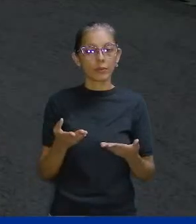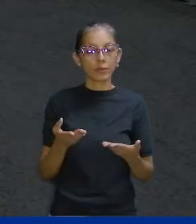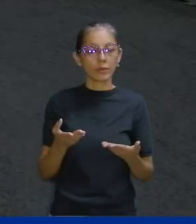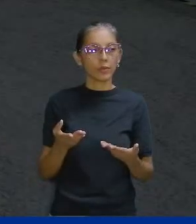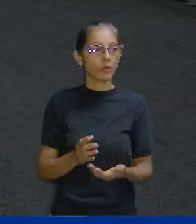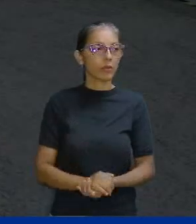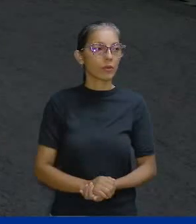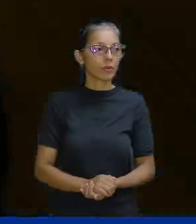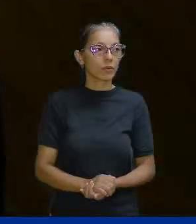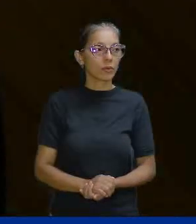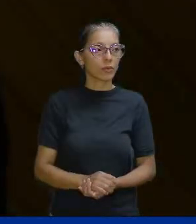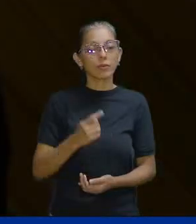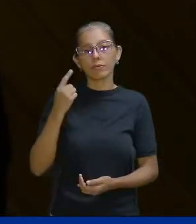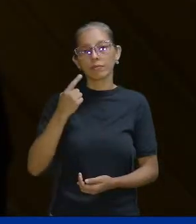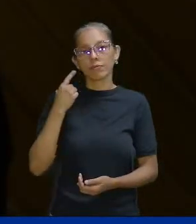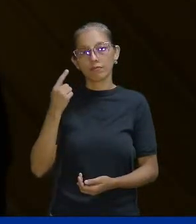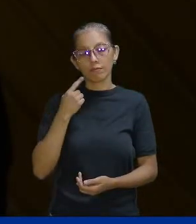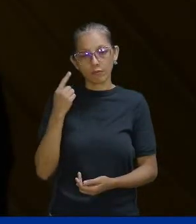regimental.